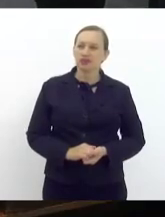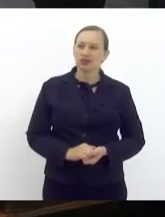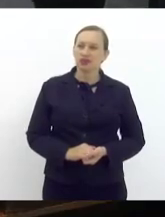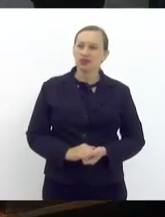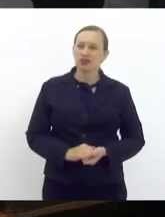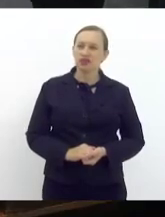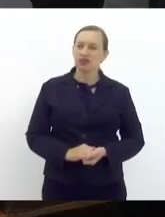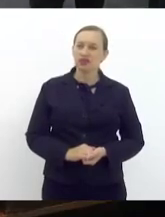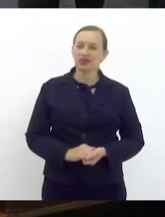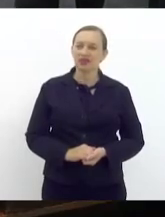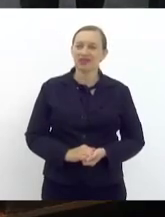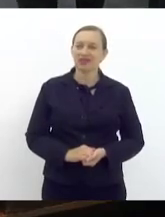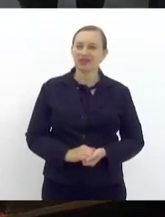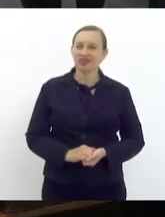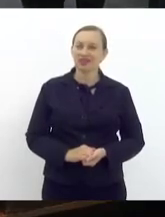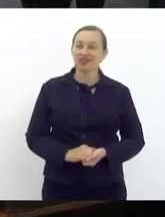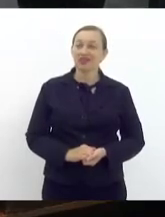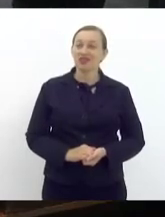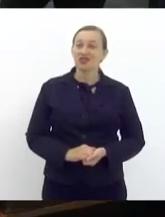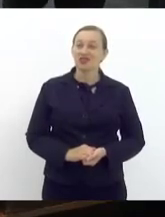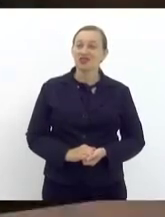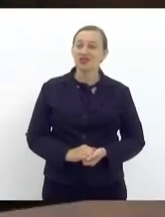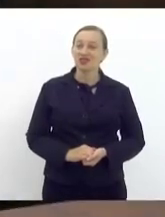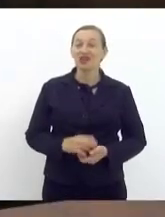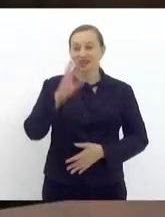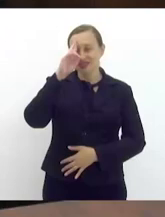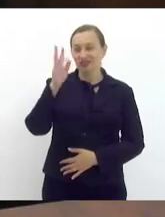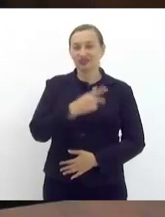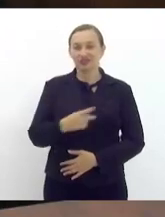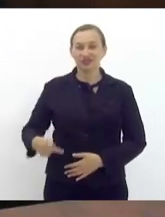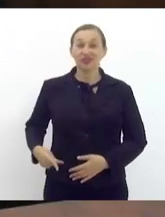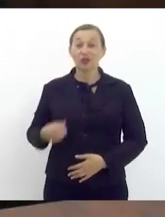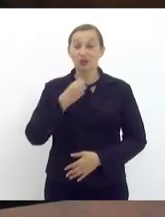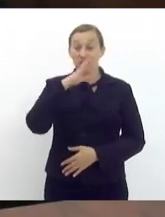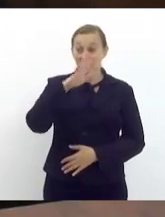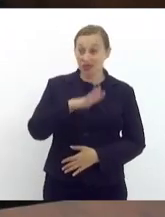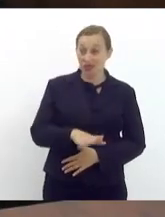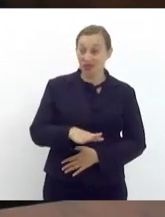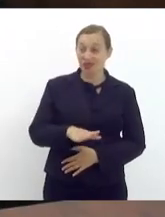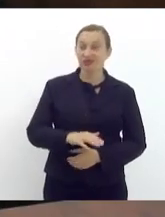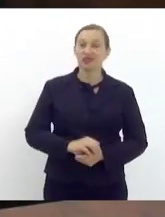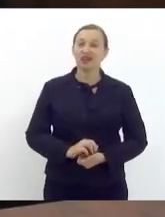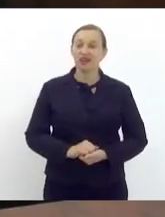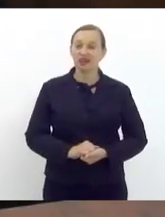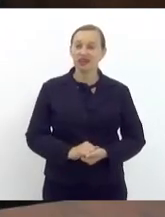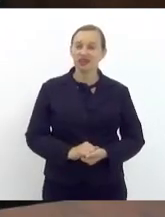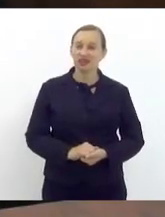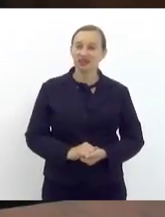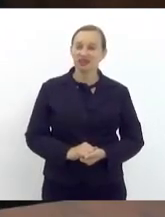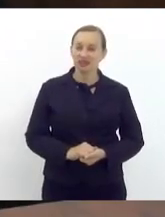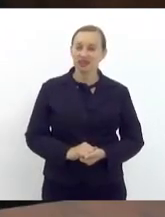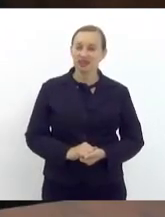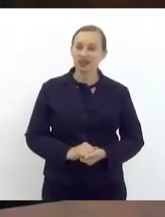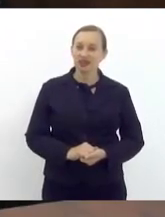Vou falar do meu cabelo, não? Senhor presidente, boa tarde. Boa tarde a todos os meus